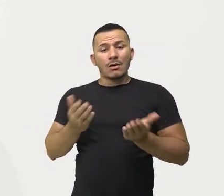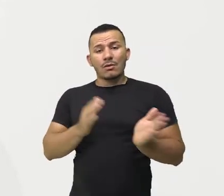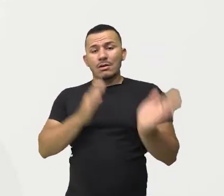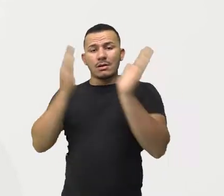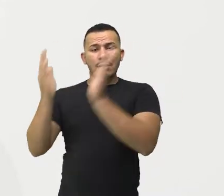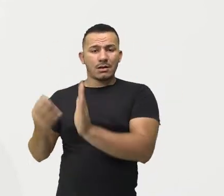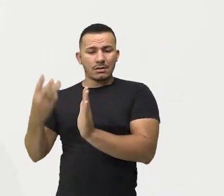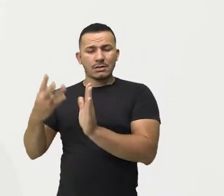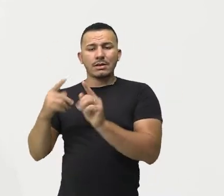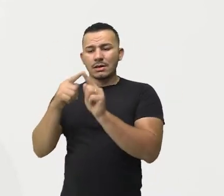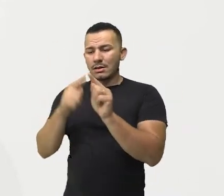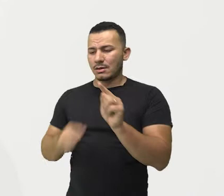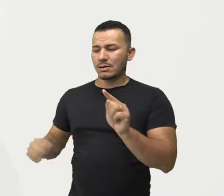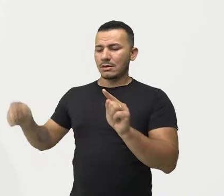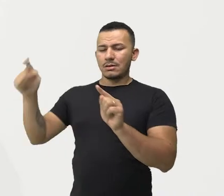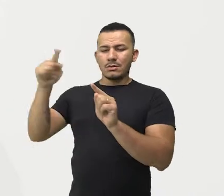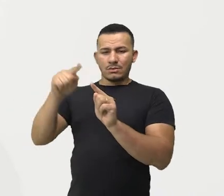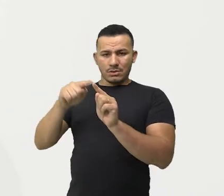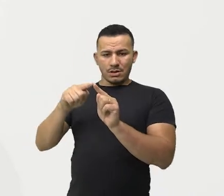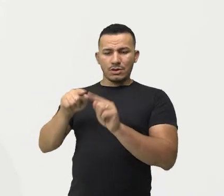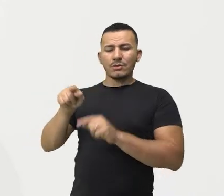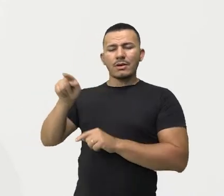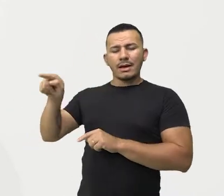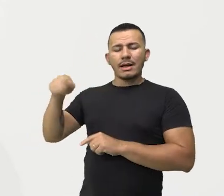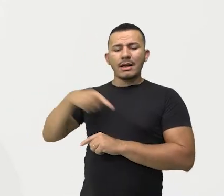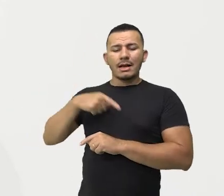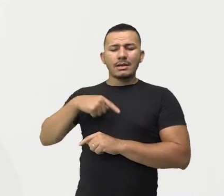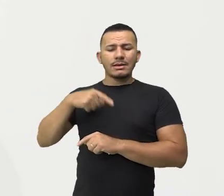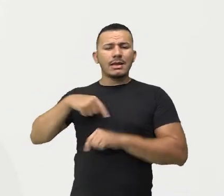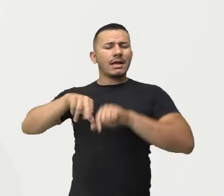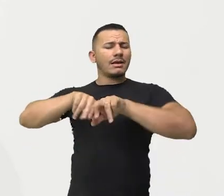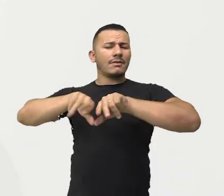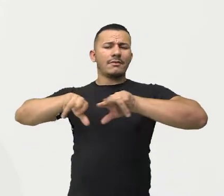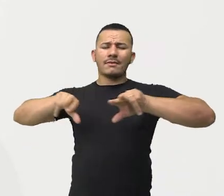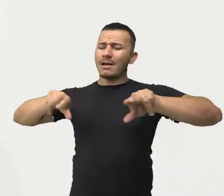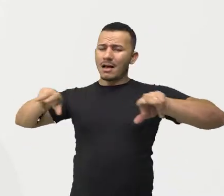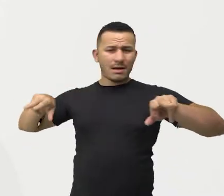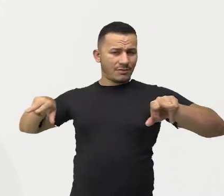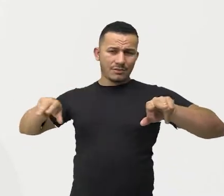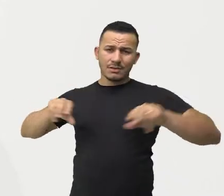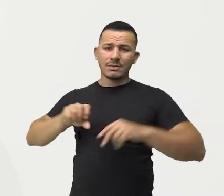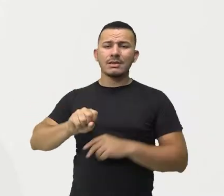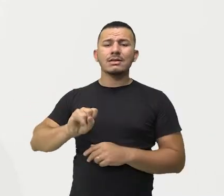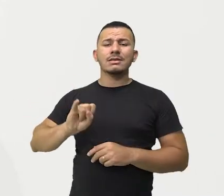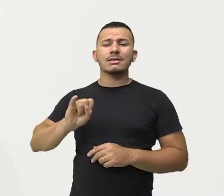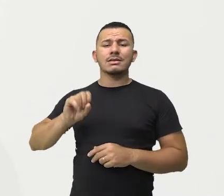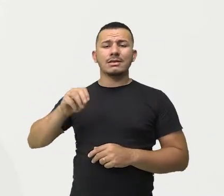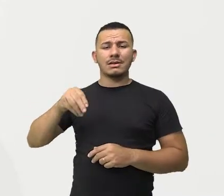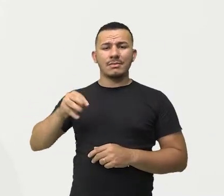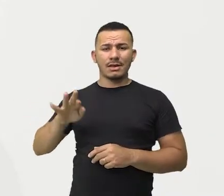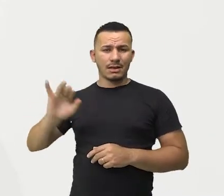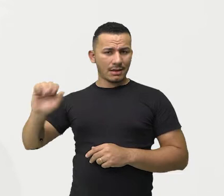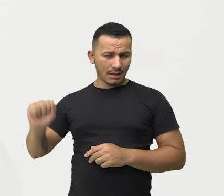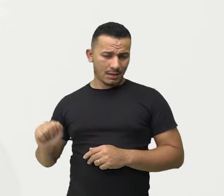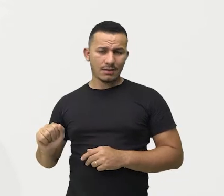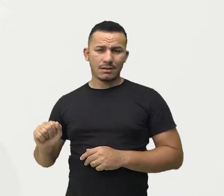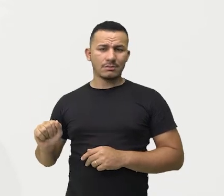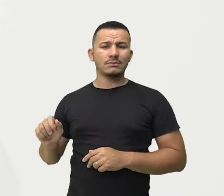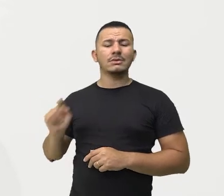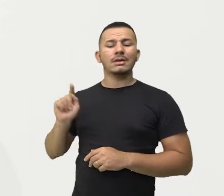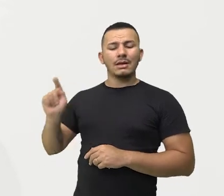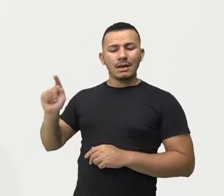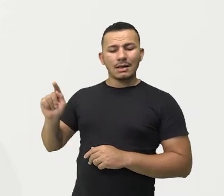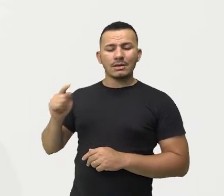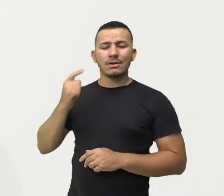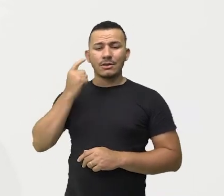olha. E o círculo possui infinitos eixos de simetria, beleza? Olha só, aqui temos um exemplo, o